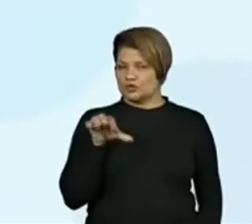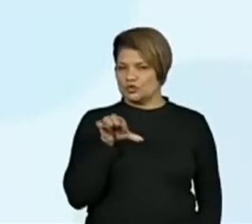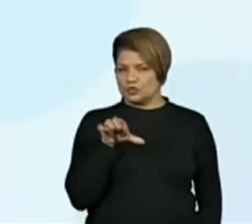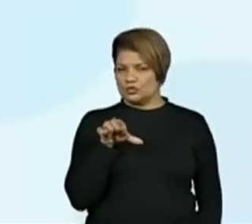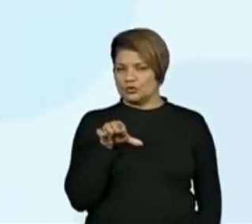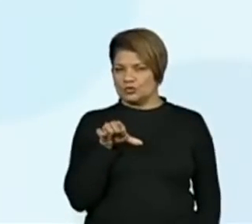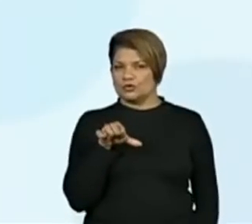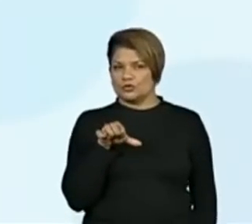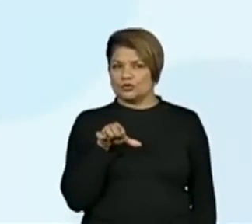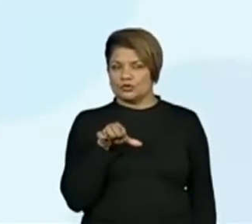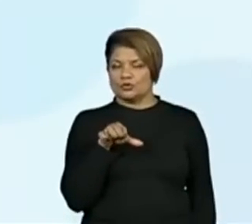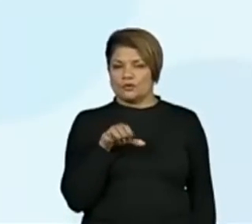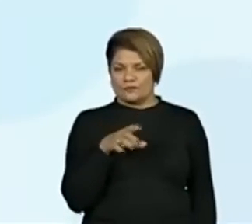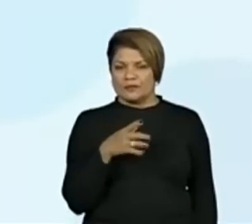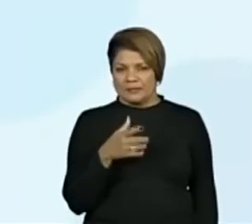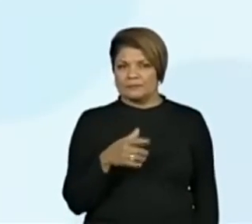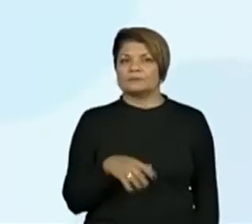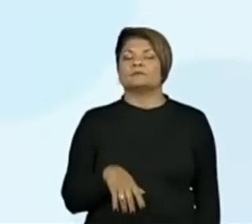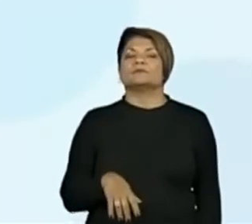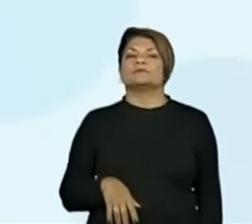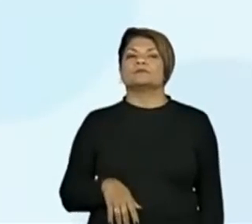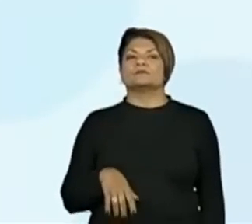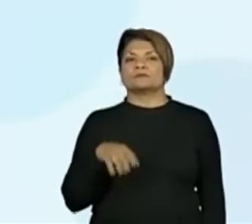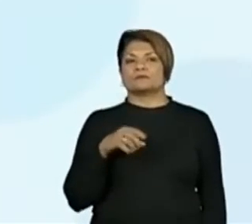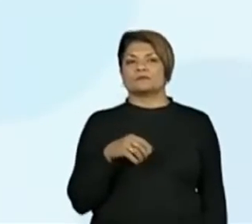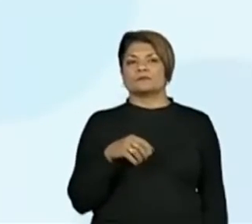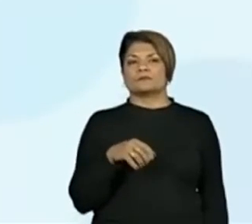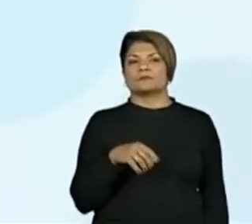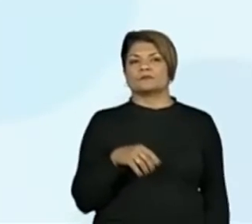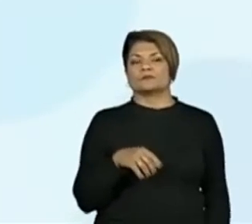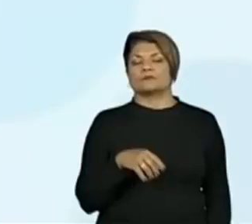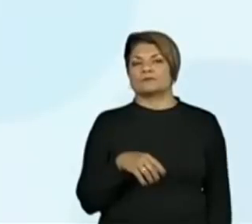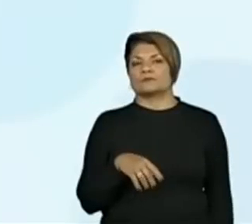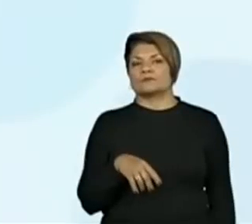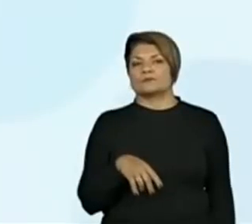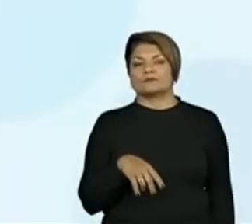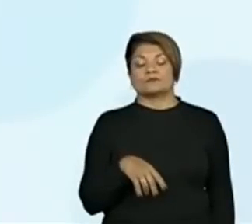900. E qual que eu vou escrever agora, professora Vivi?